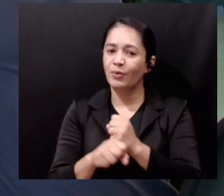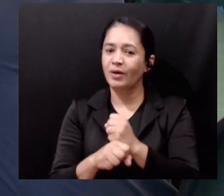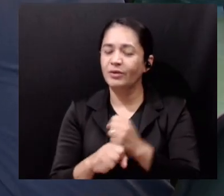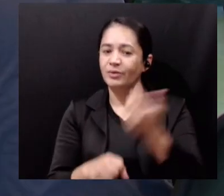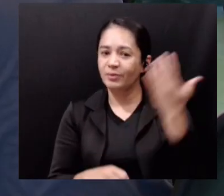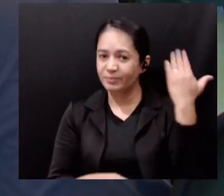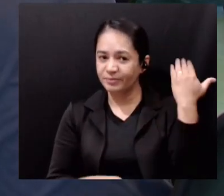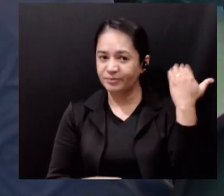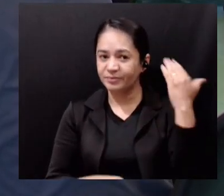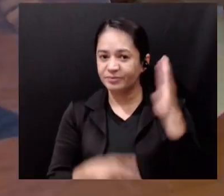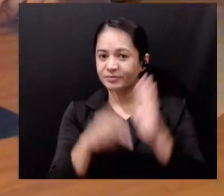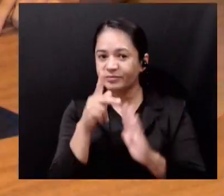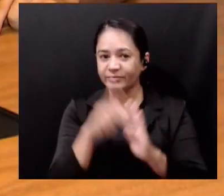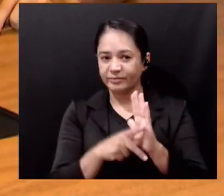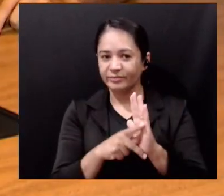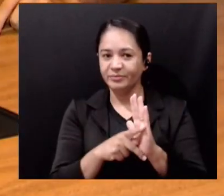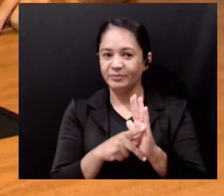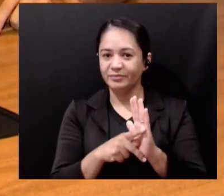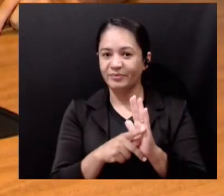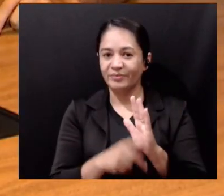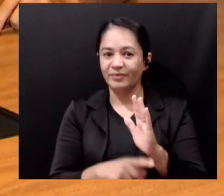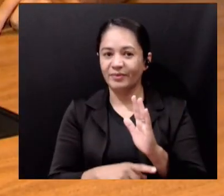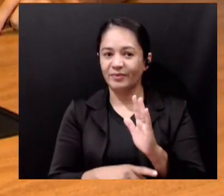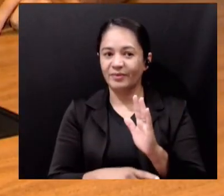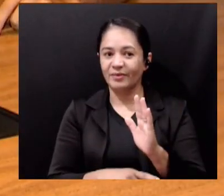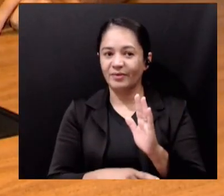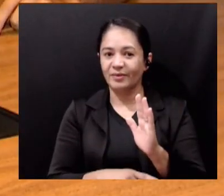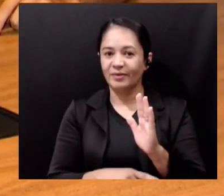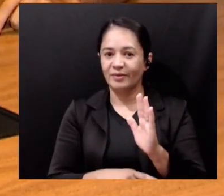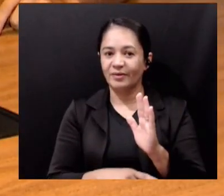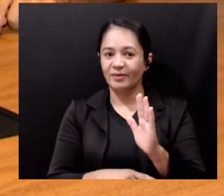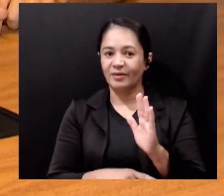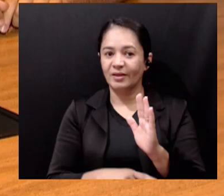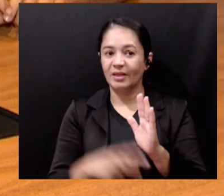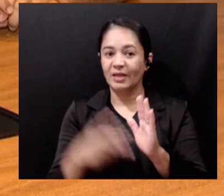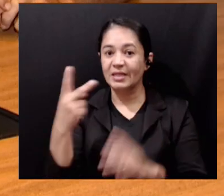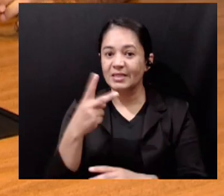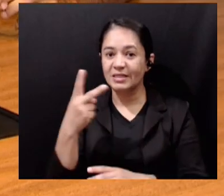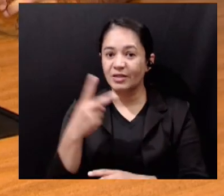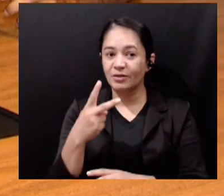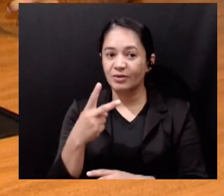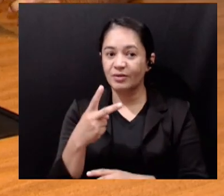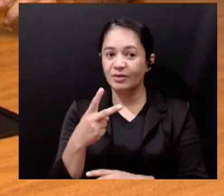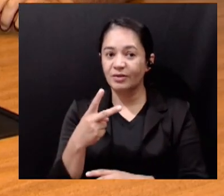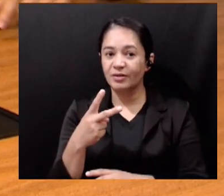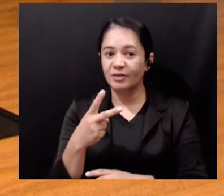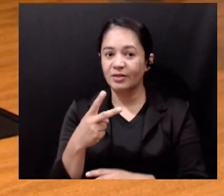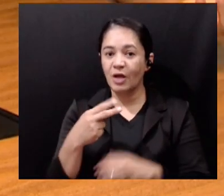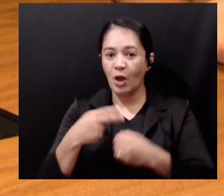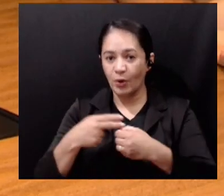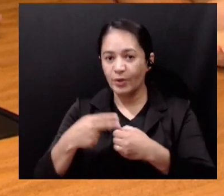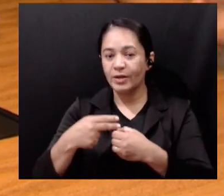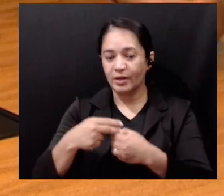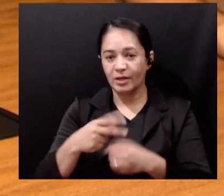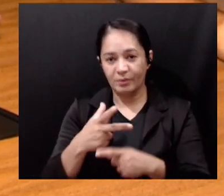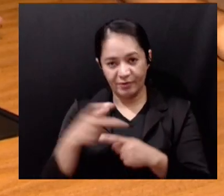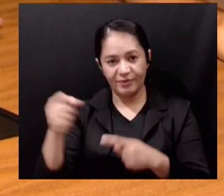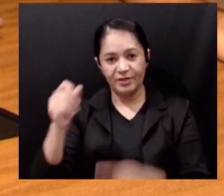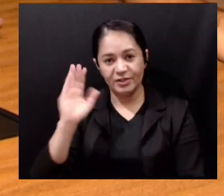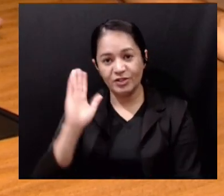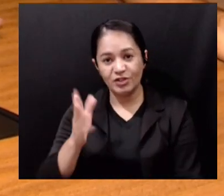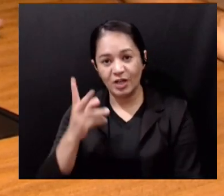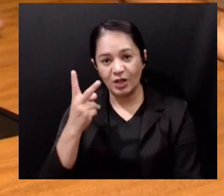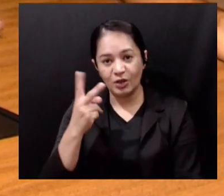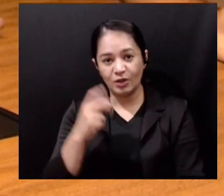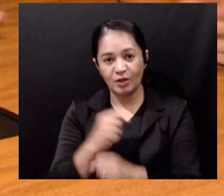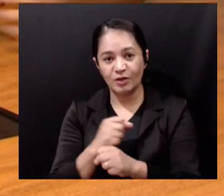Ganharam, inclusive. Não, mas pela segunda vez consecutiva a Unicamp ganha, né? Sim. Foi outros amigos